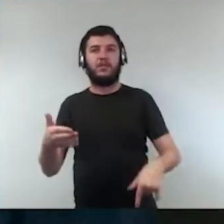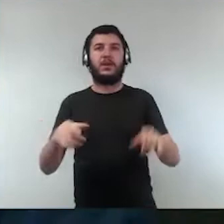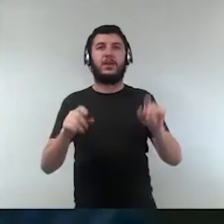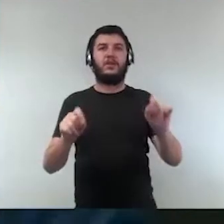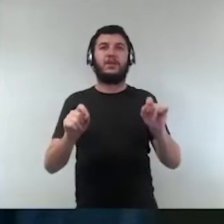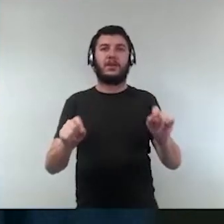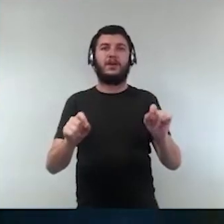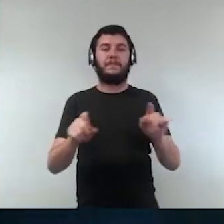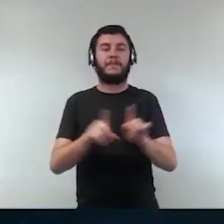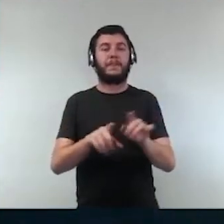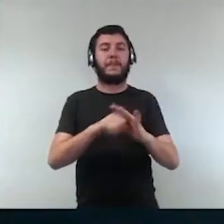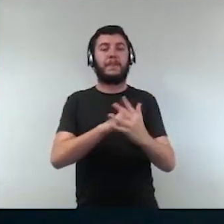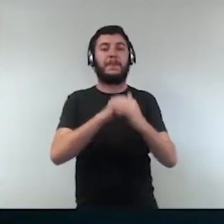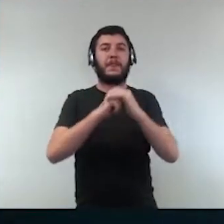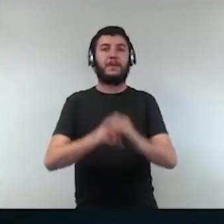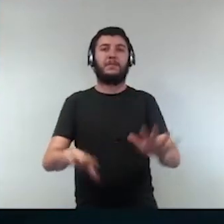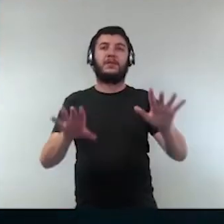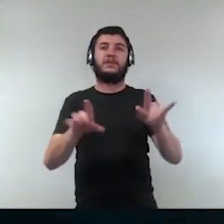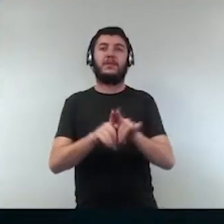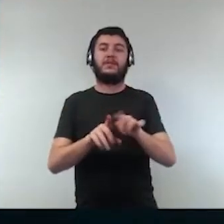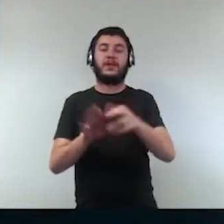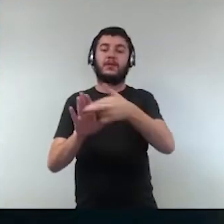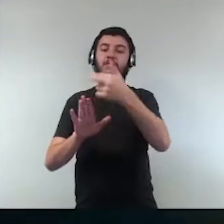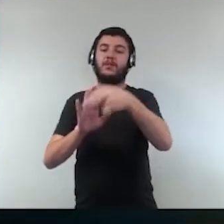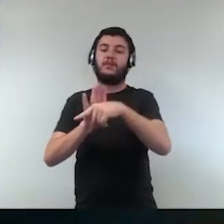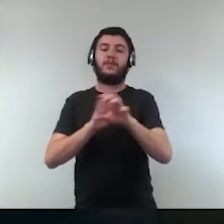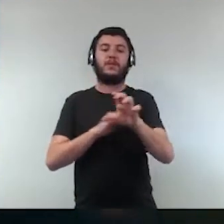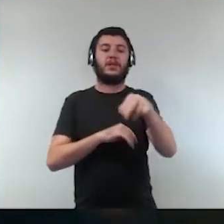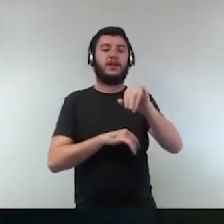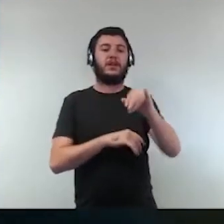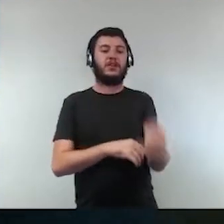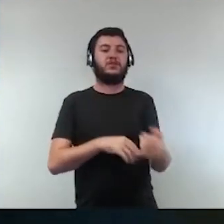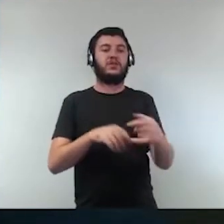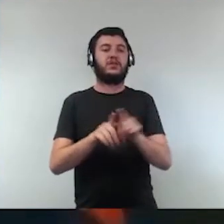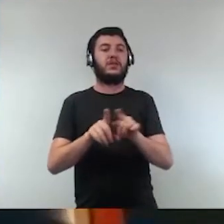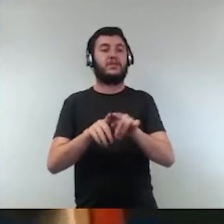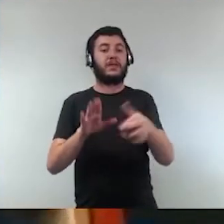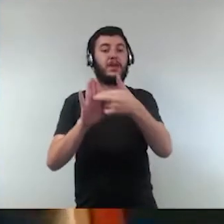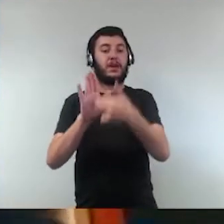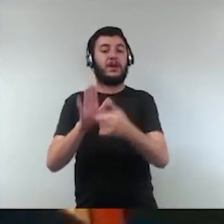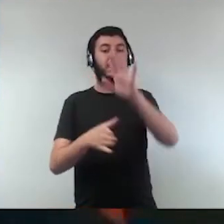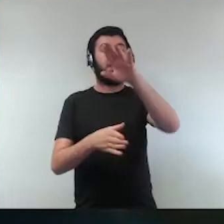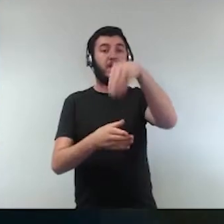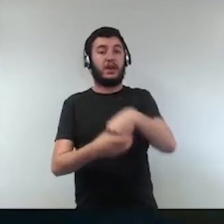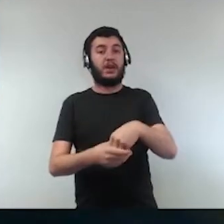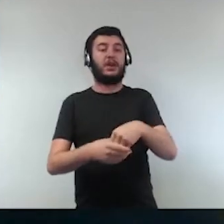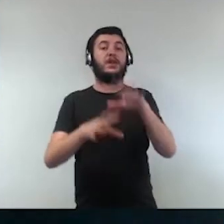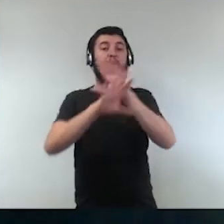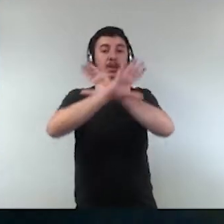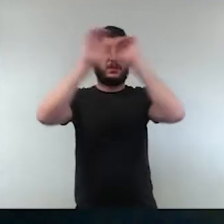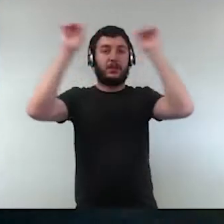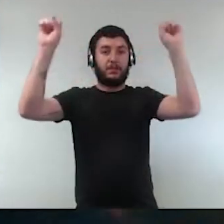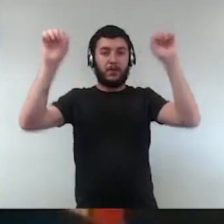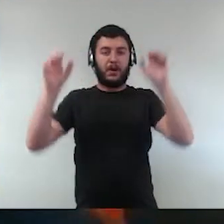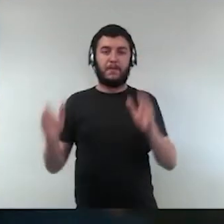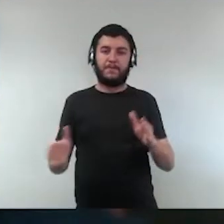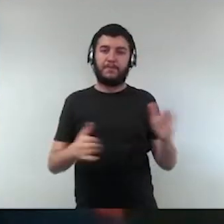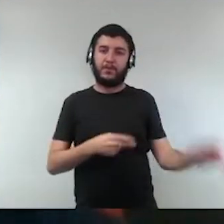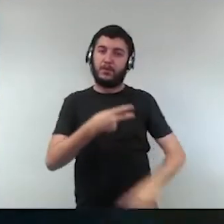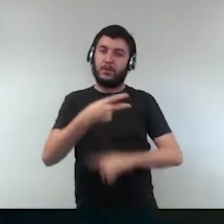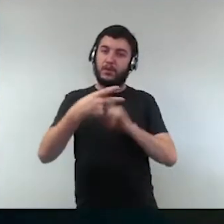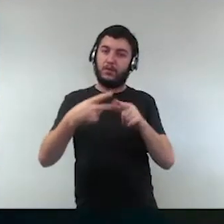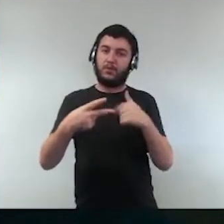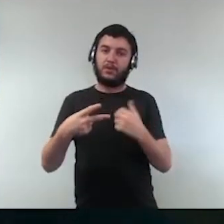CNJ e os regimentos internos dos tribunais. O segundo ponto que eu gostaria de destacar é o